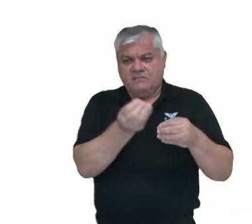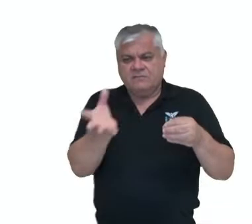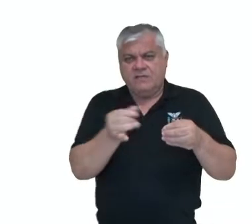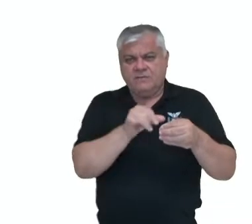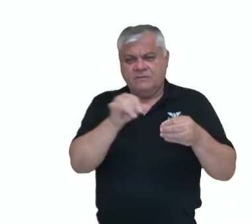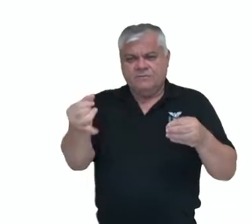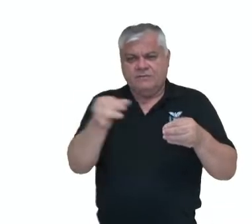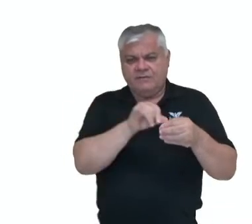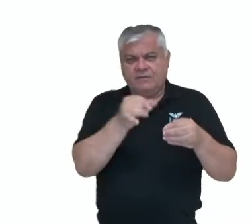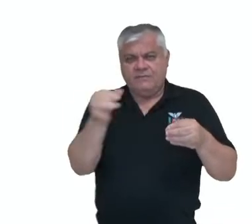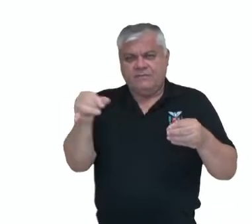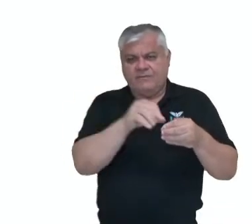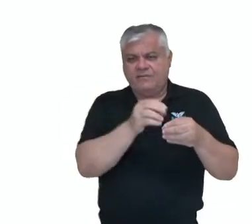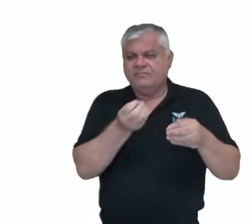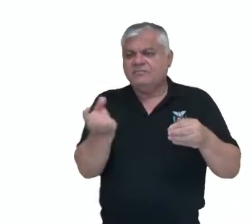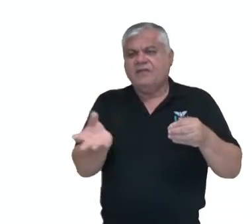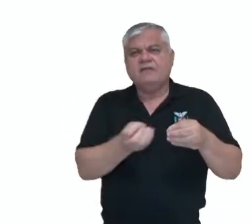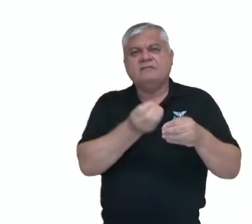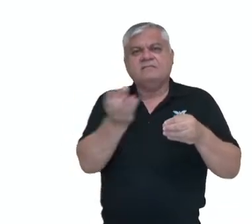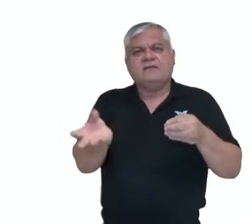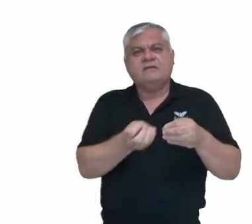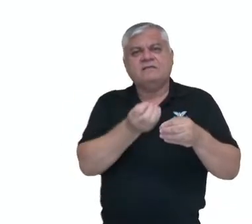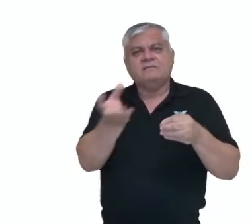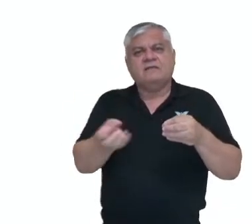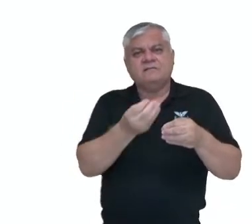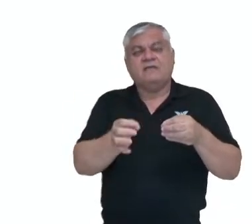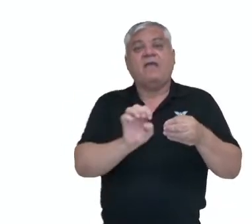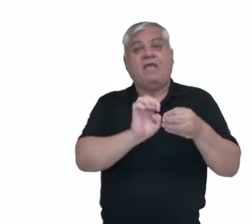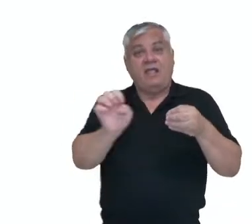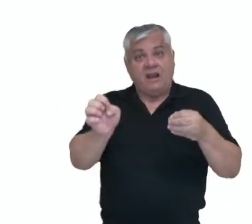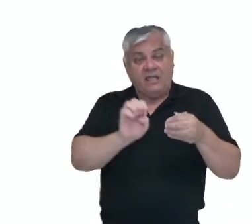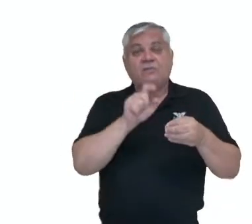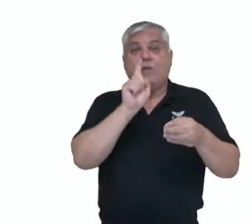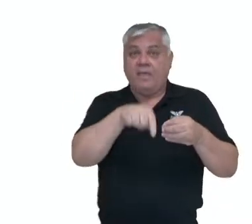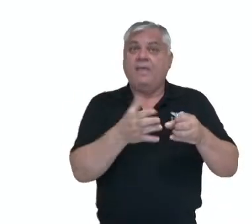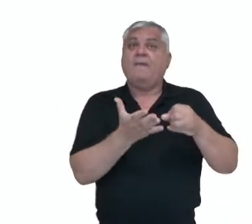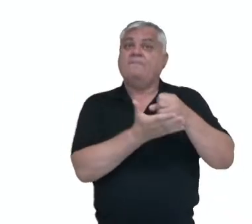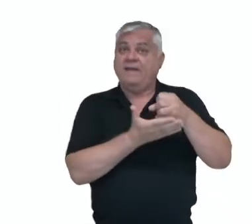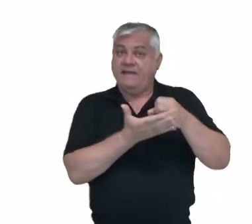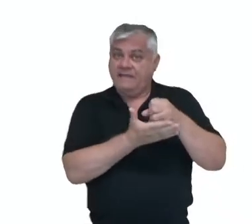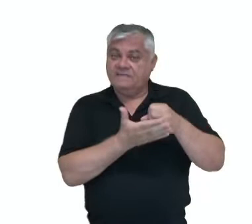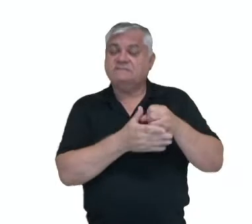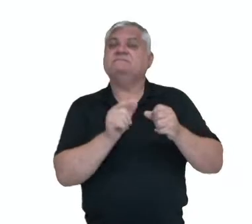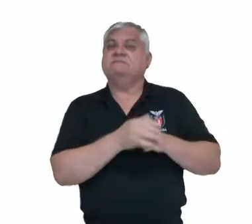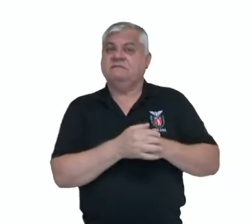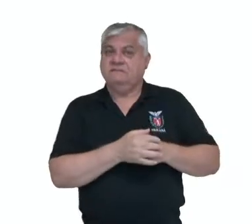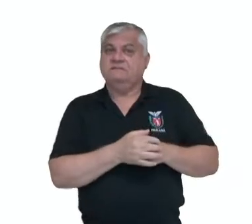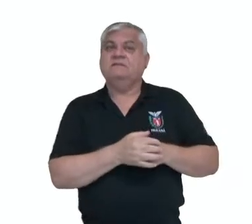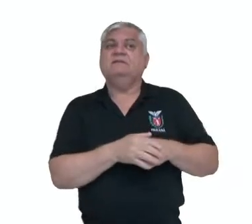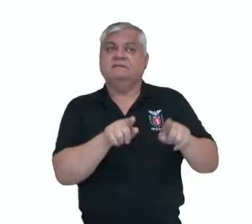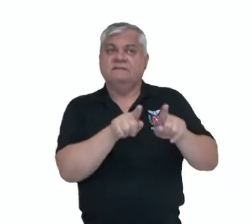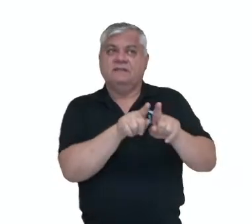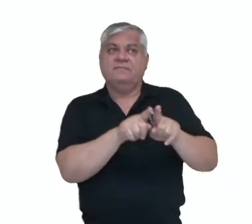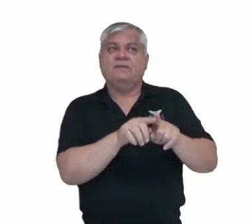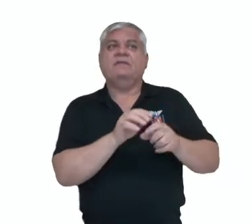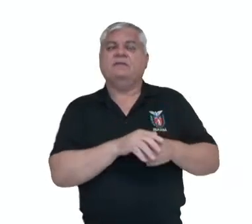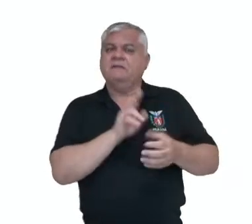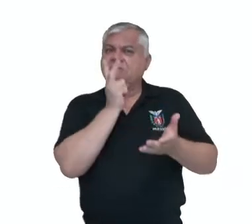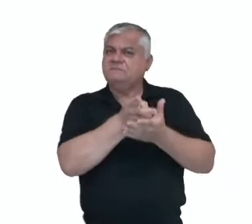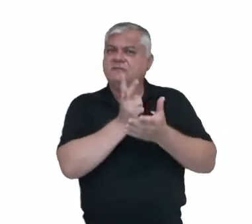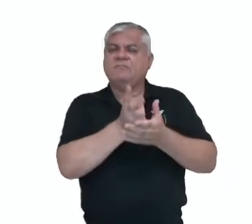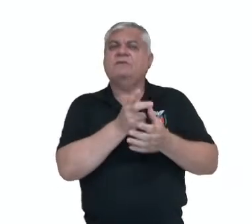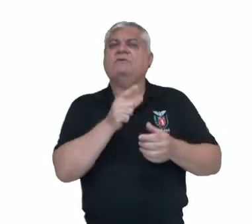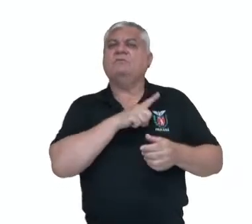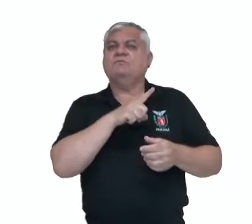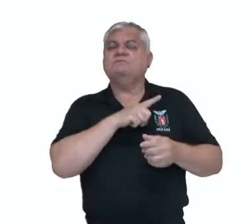ele apresenta elétrons não ligantes, ele é uma base de íons, agentes redutores e